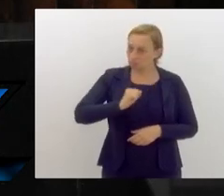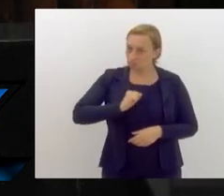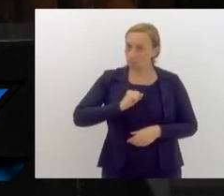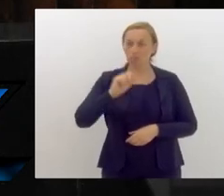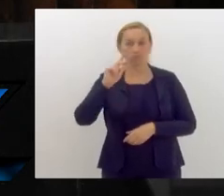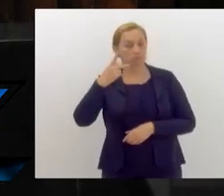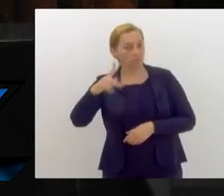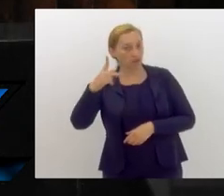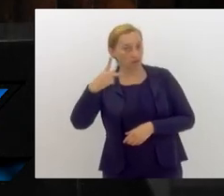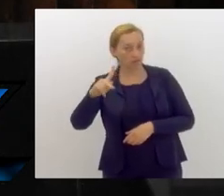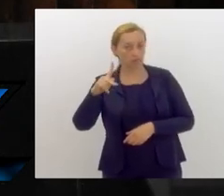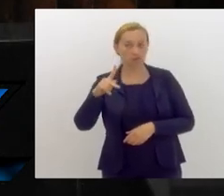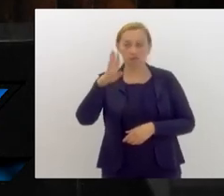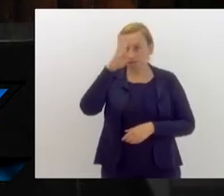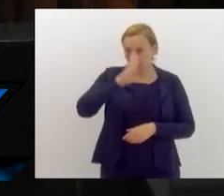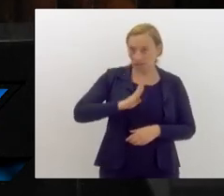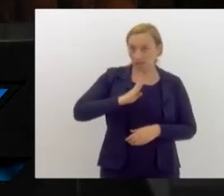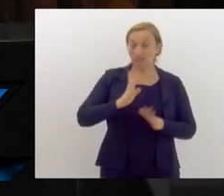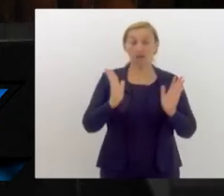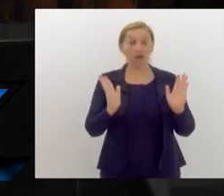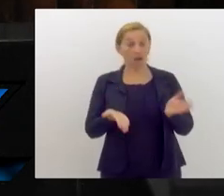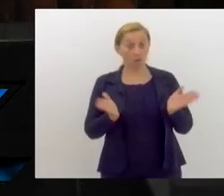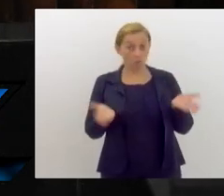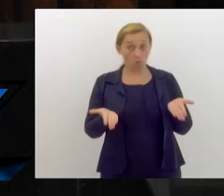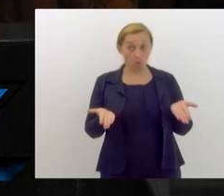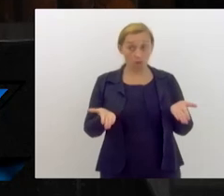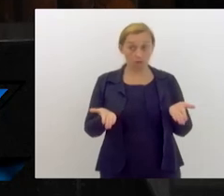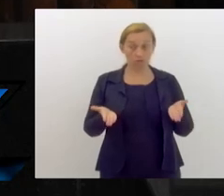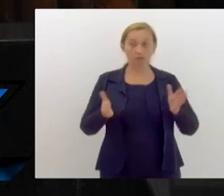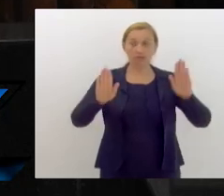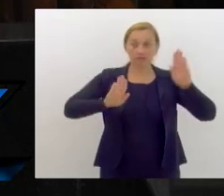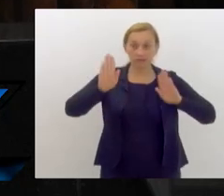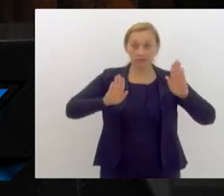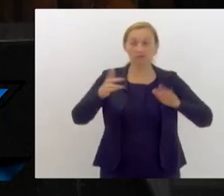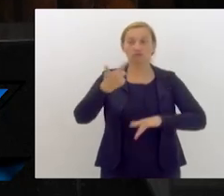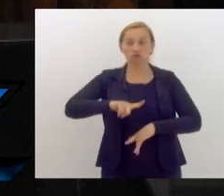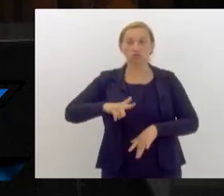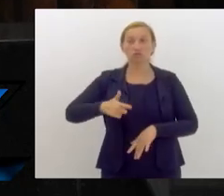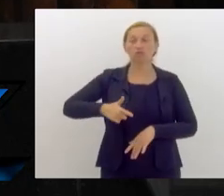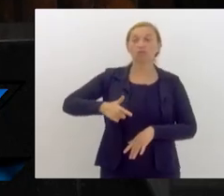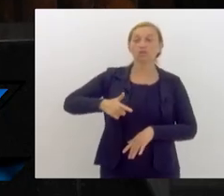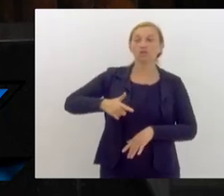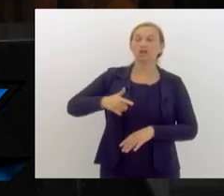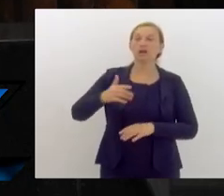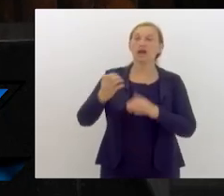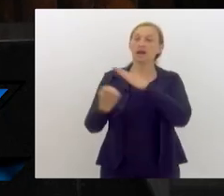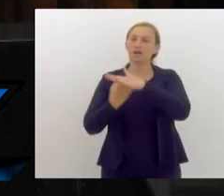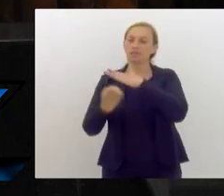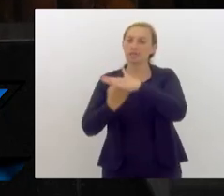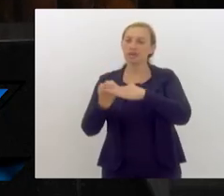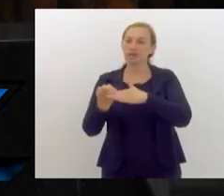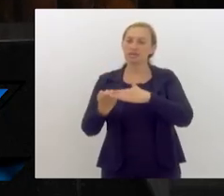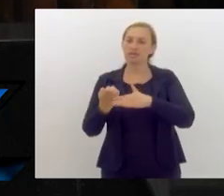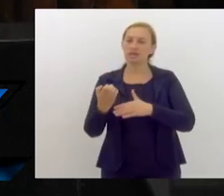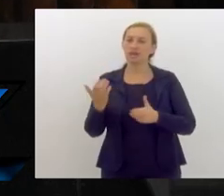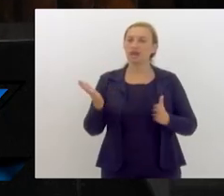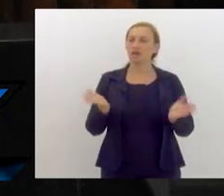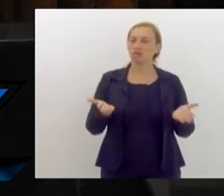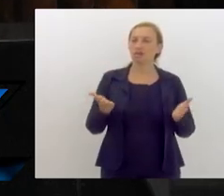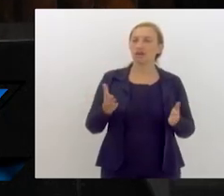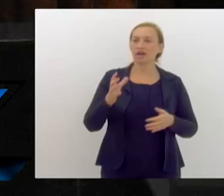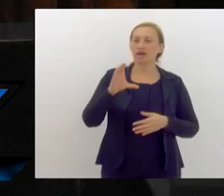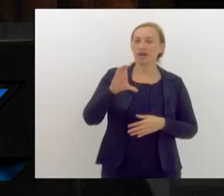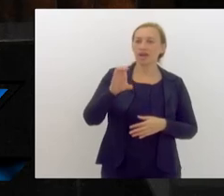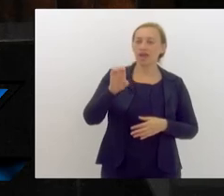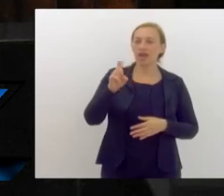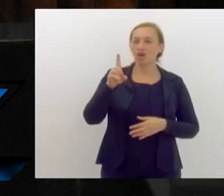de ação popular e Agora abriu licitação e quem ganhou foi a empresa Eco Rio Minas E aí houve uma